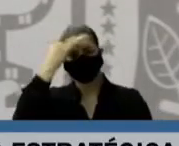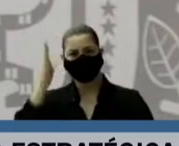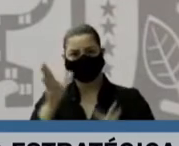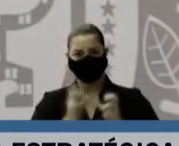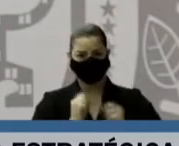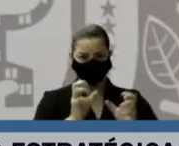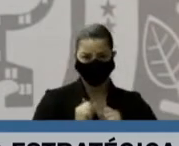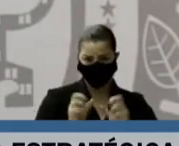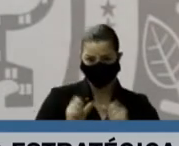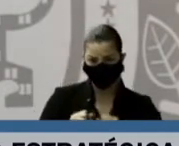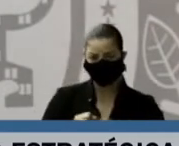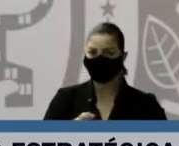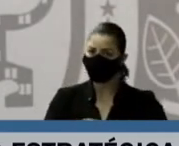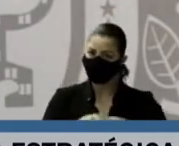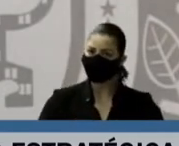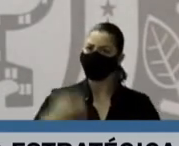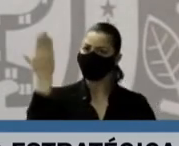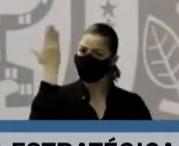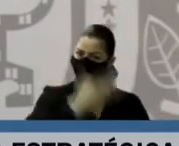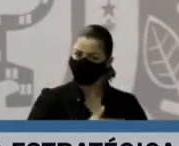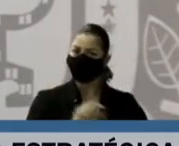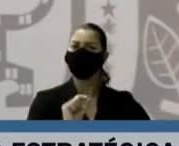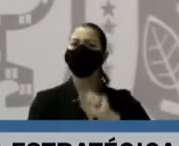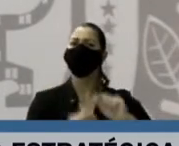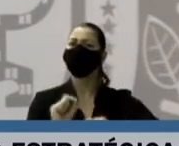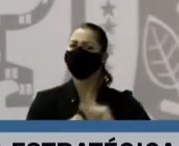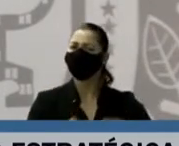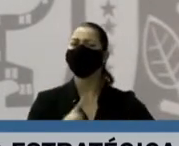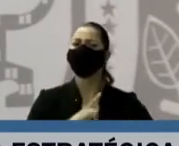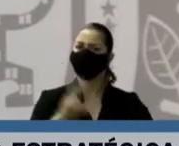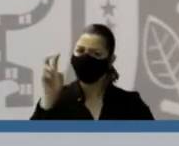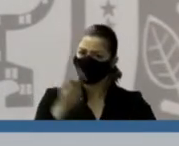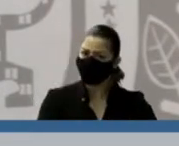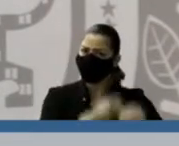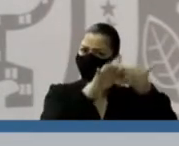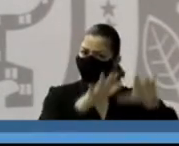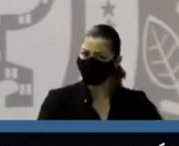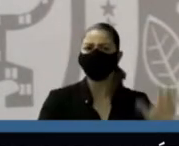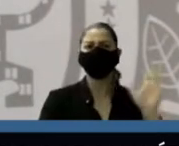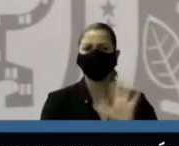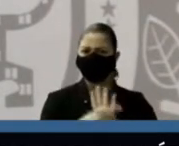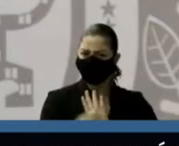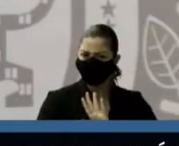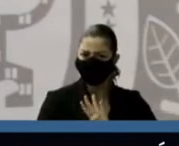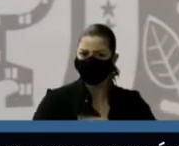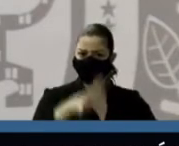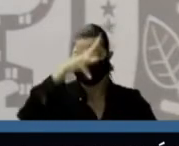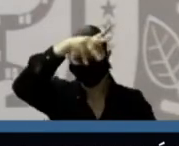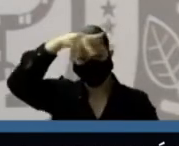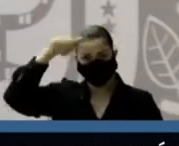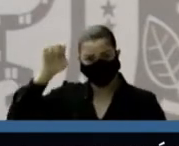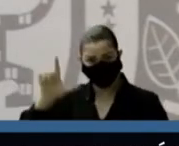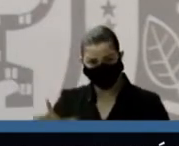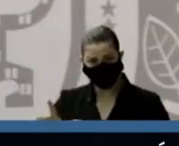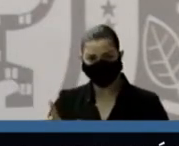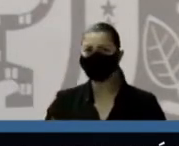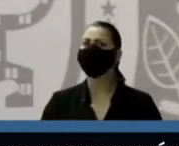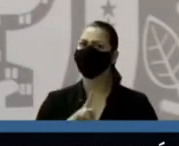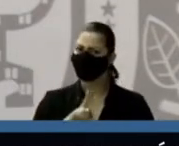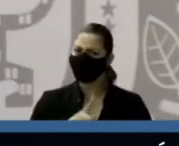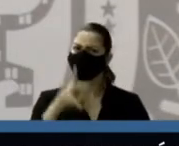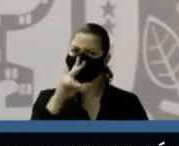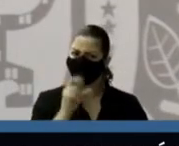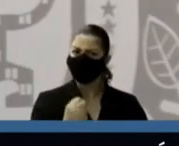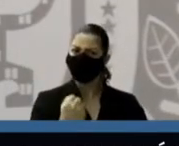que a epidemia ela está presente de maneira muito forte no Mato Grosso do Sul ainda. Pode parecer uma impressão de que há